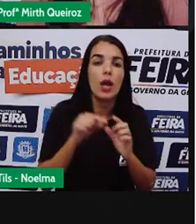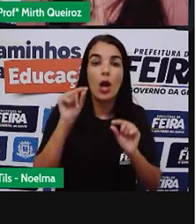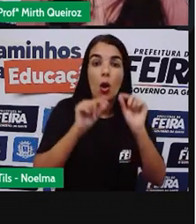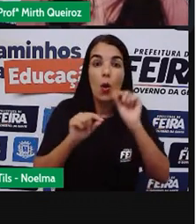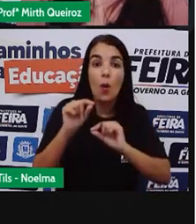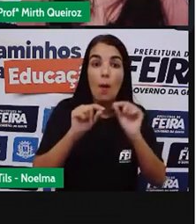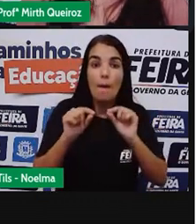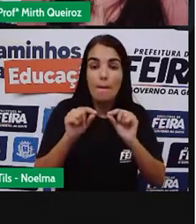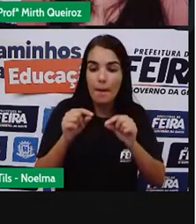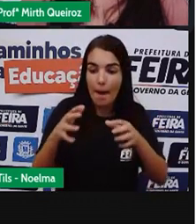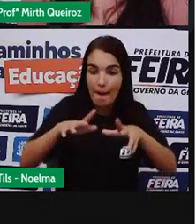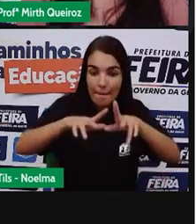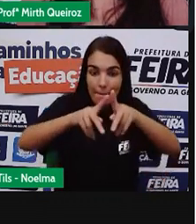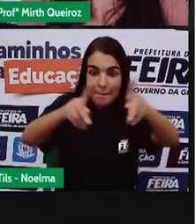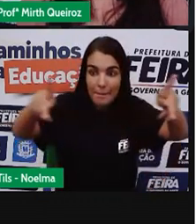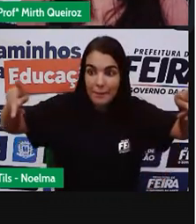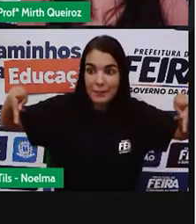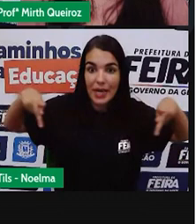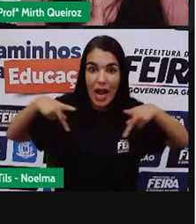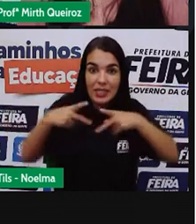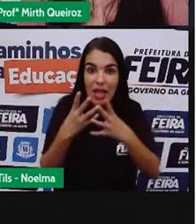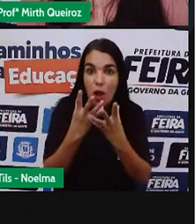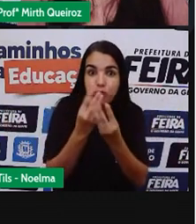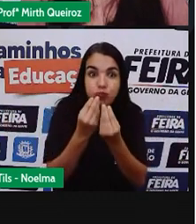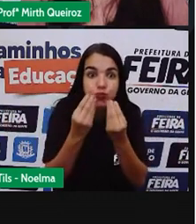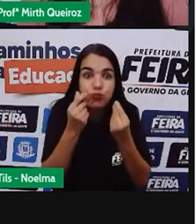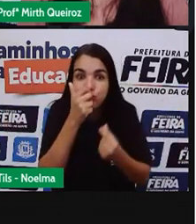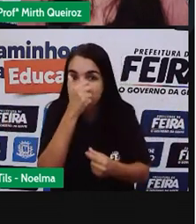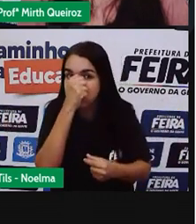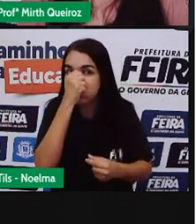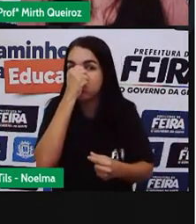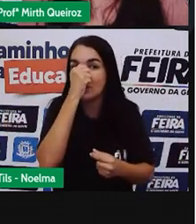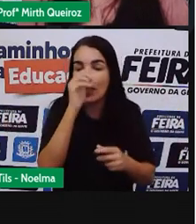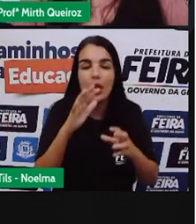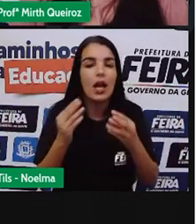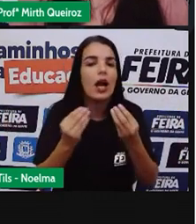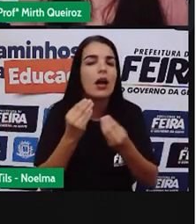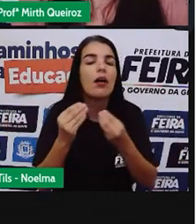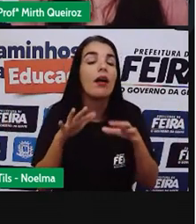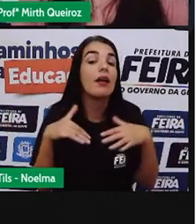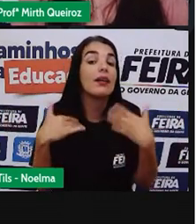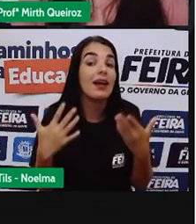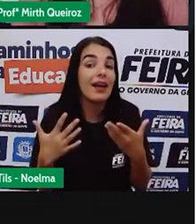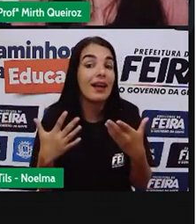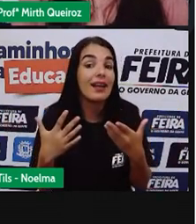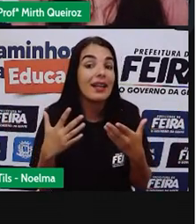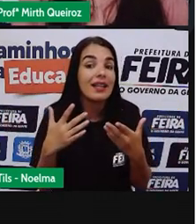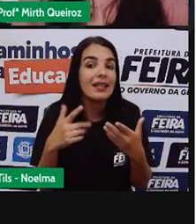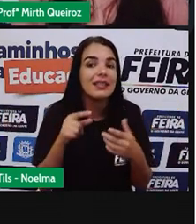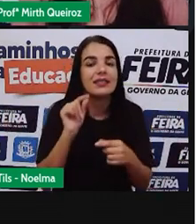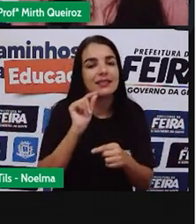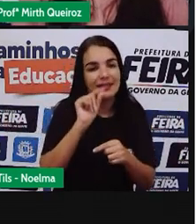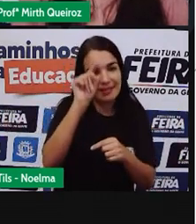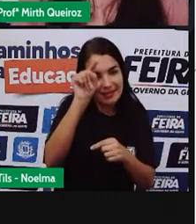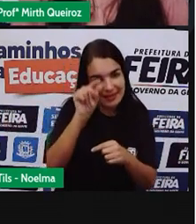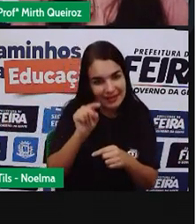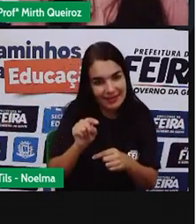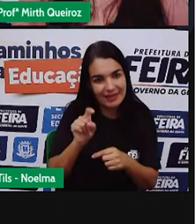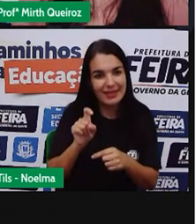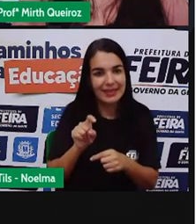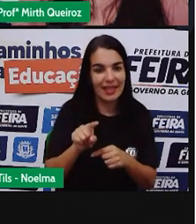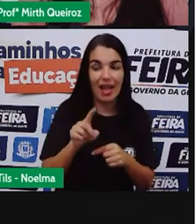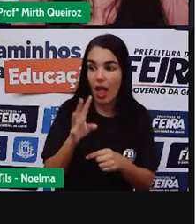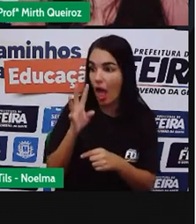Como a frase está cheia, qual o ponto que a gente deveria colocar aí seria o ponto de exclamação,